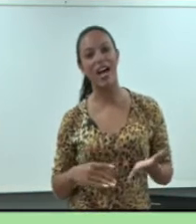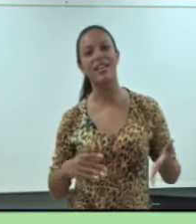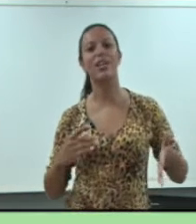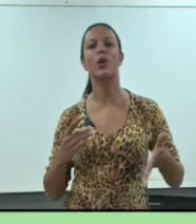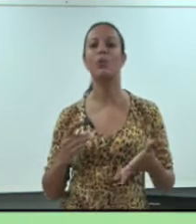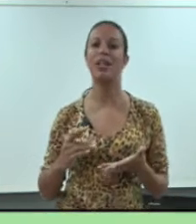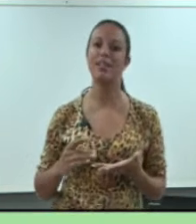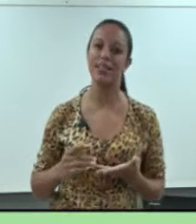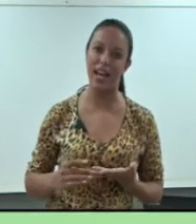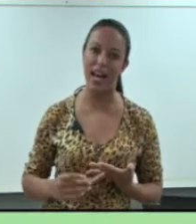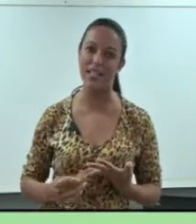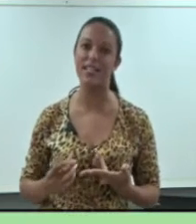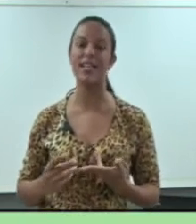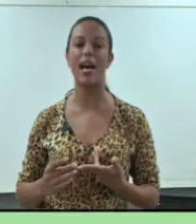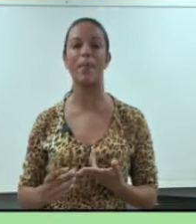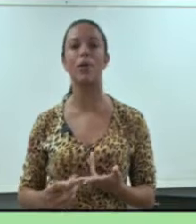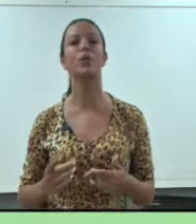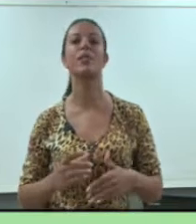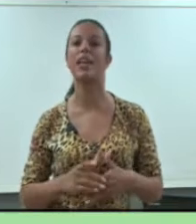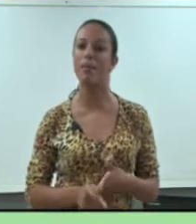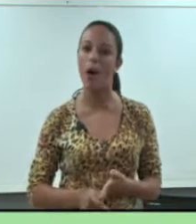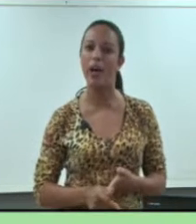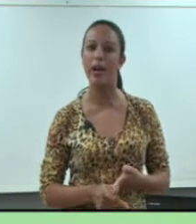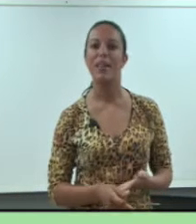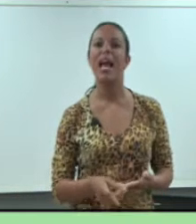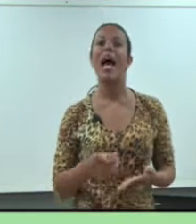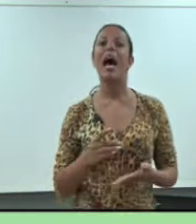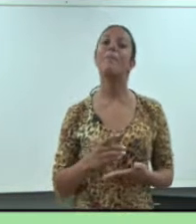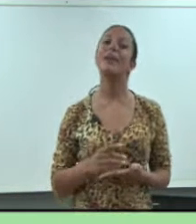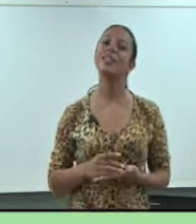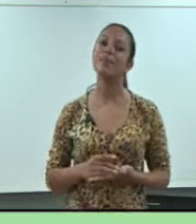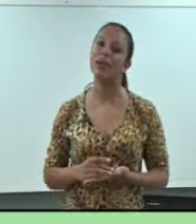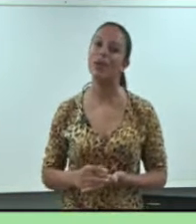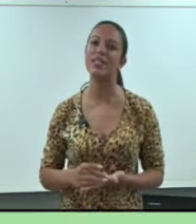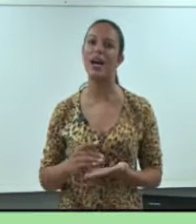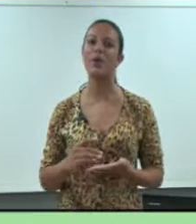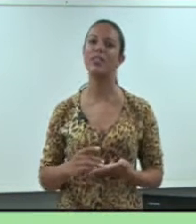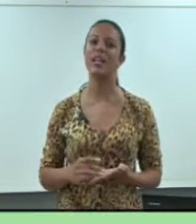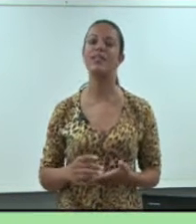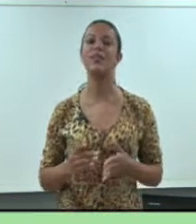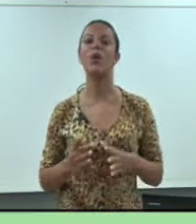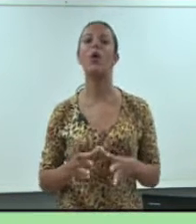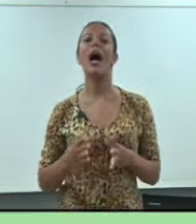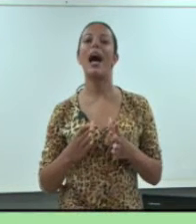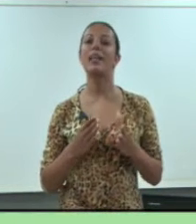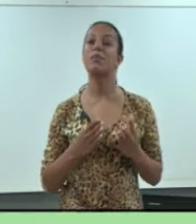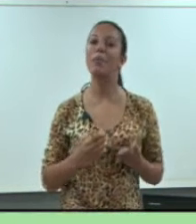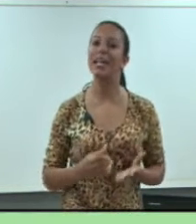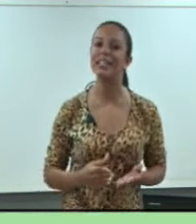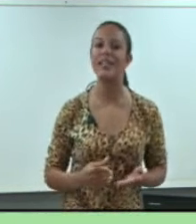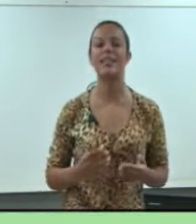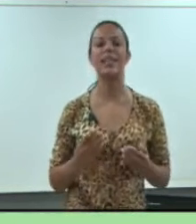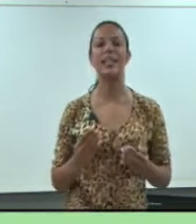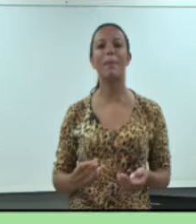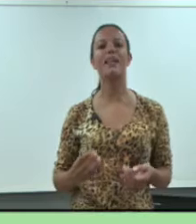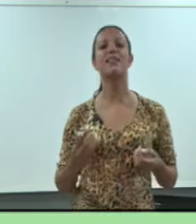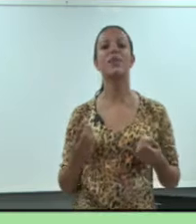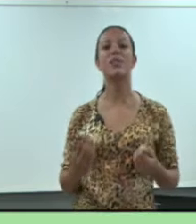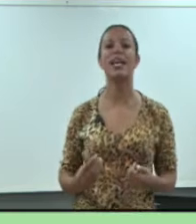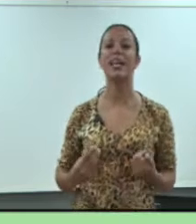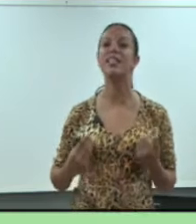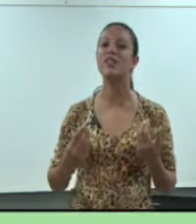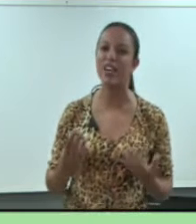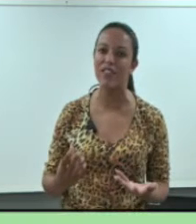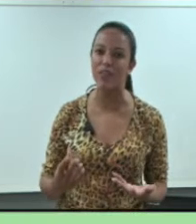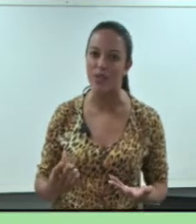como eles nascem como eles crescem se reproduzem morre a mesma coisa acontece com as plantas que